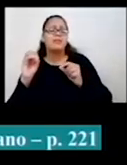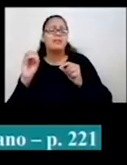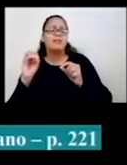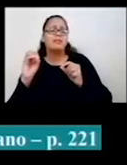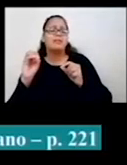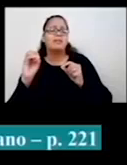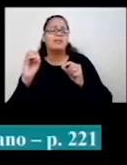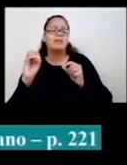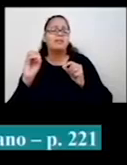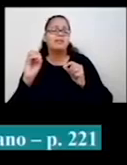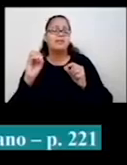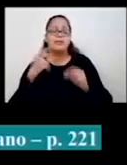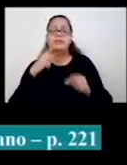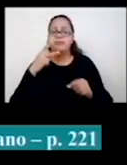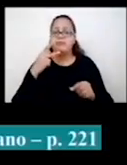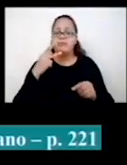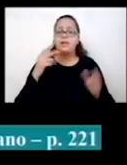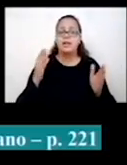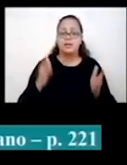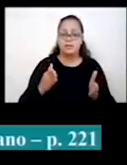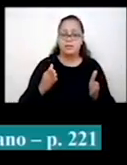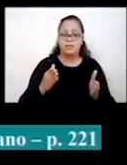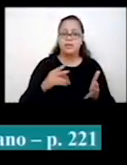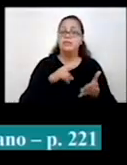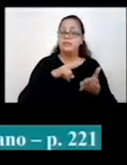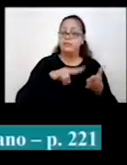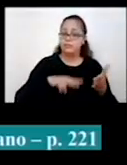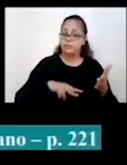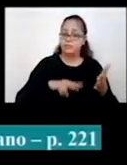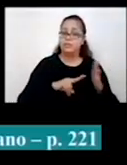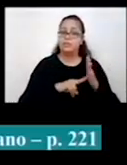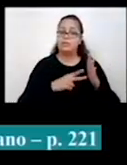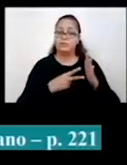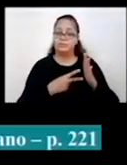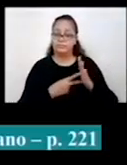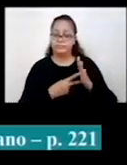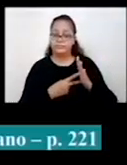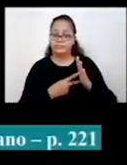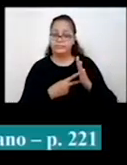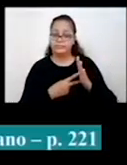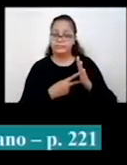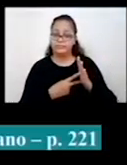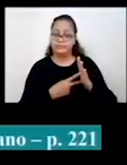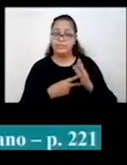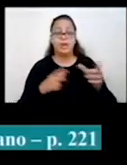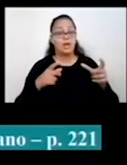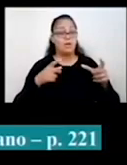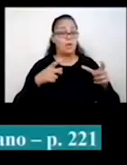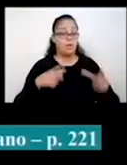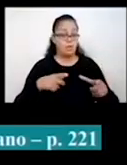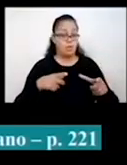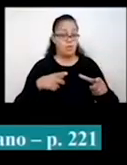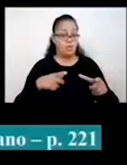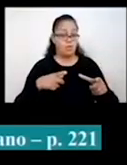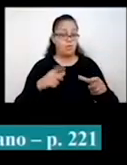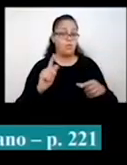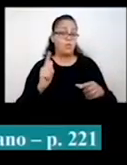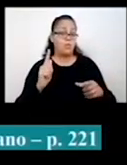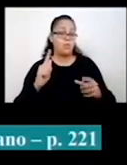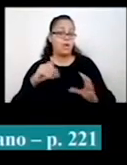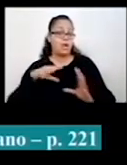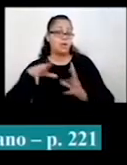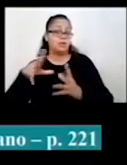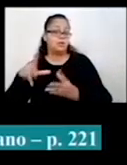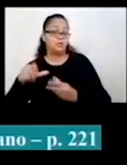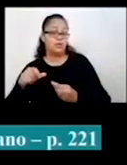que é sítio urbano? O que é situação urbana? Vamos falar sobre isso. Vamos ler aqui a definição. A situação urbana é a posição geográfica na